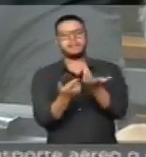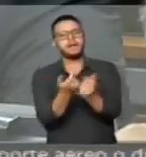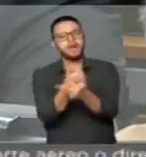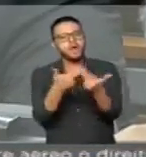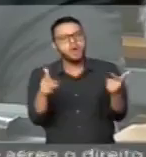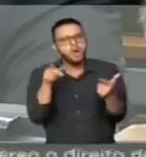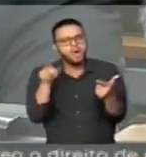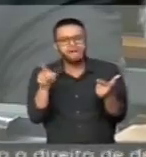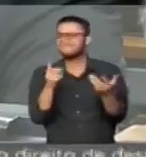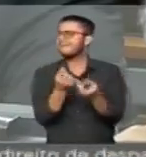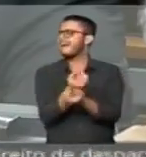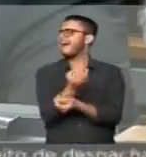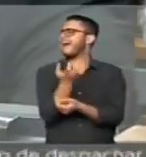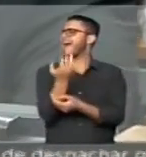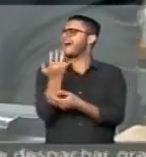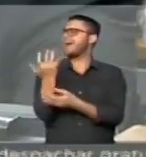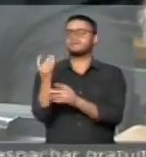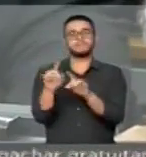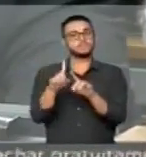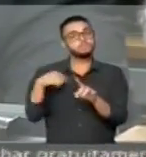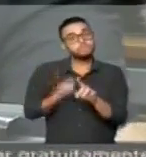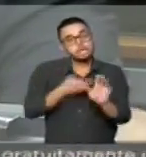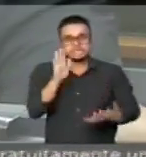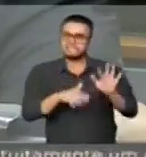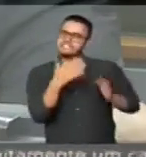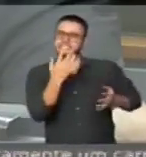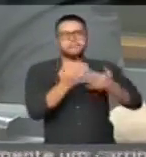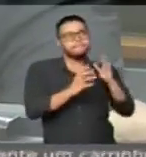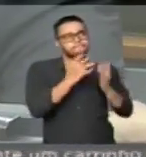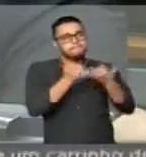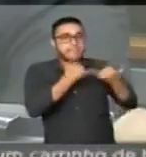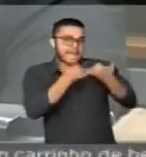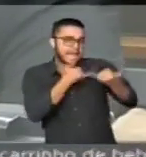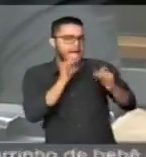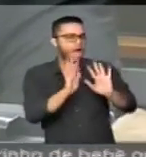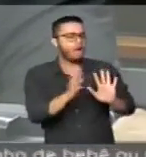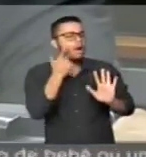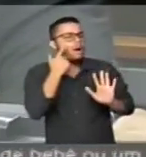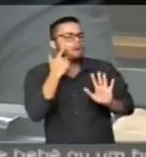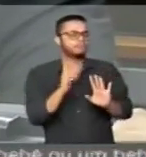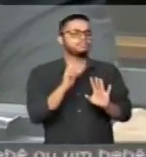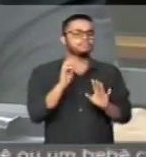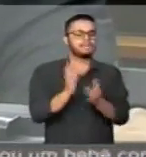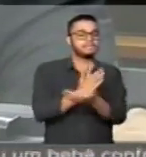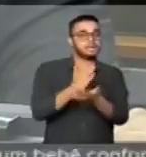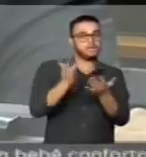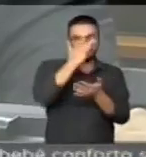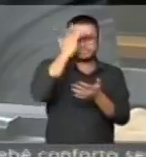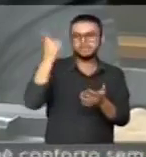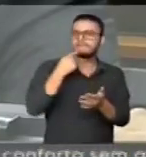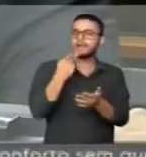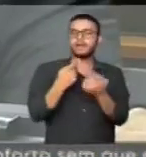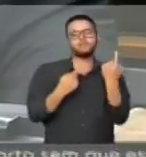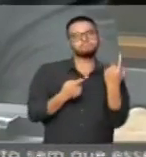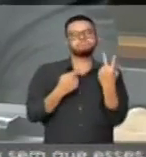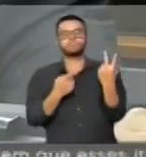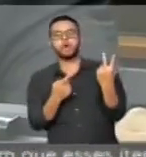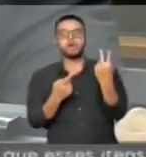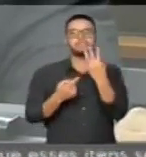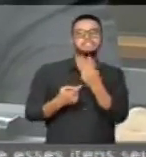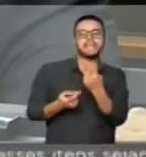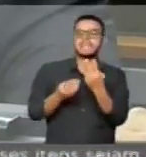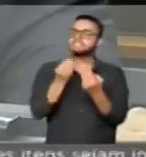do mandato parlamentar, são inúmeras. A gente até brinca, senhor presidente. Se você... Aí estão dizendo muito da questão de dois, três, se puder pedir